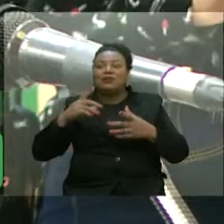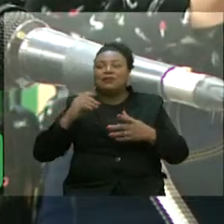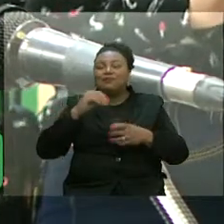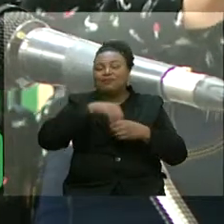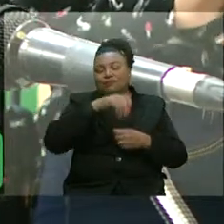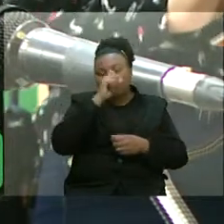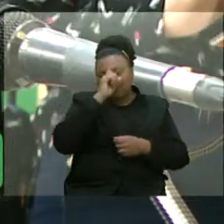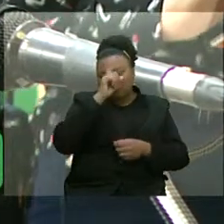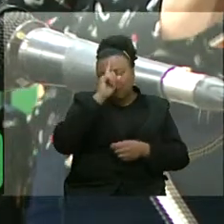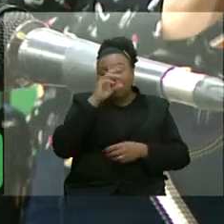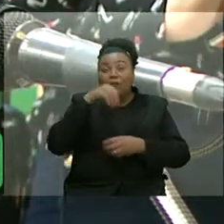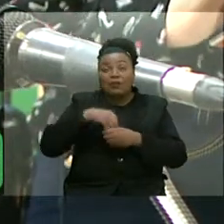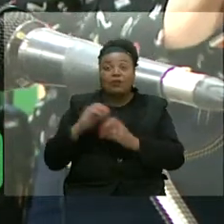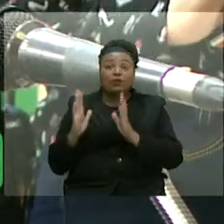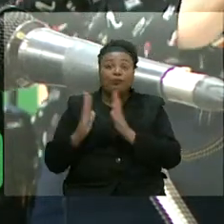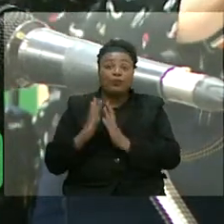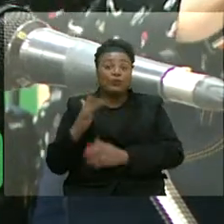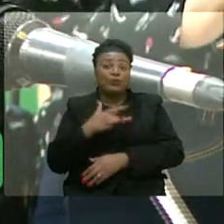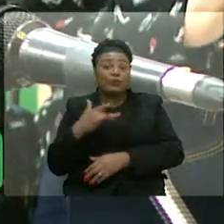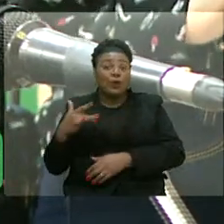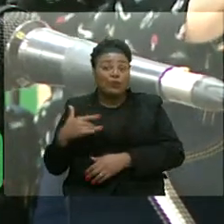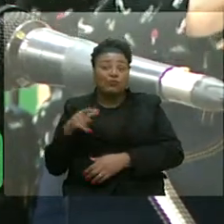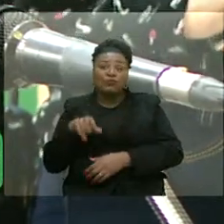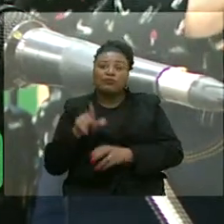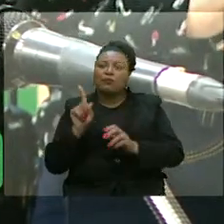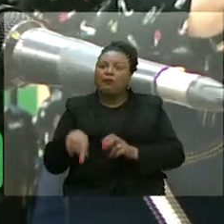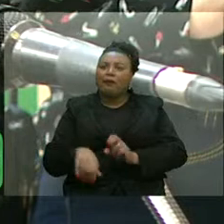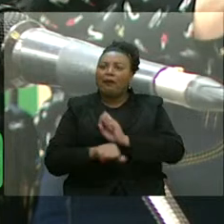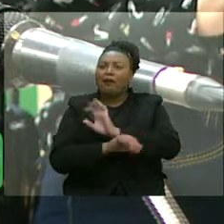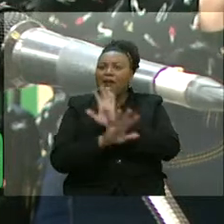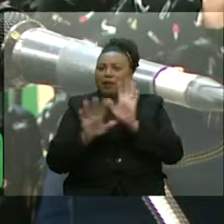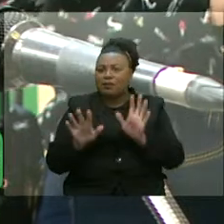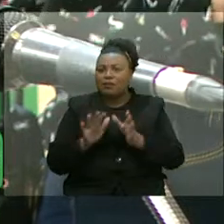quanto indicadores nos postos de saúde. E isso fica muito claro.